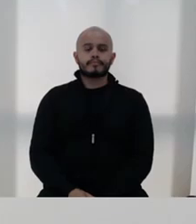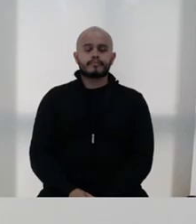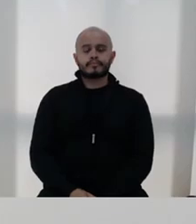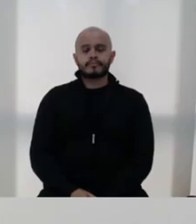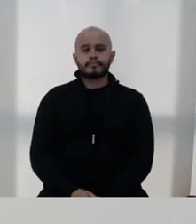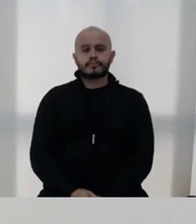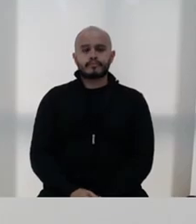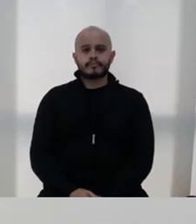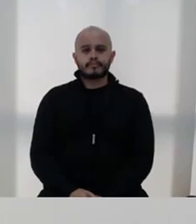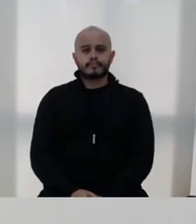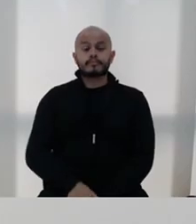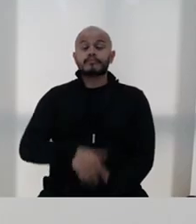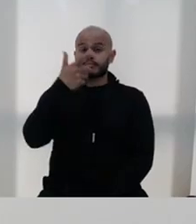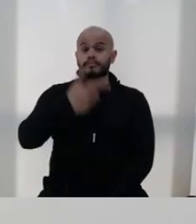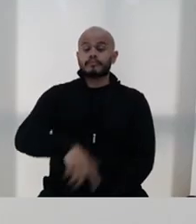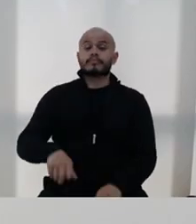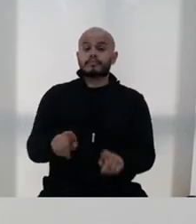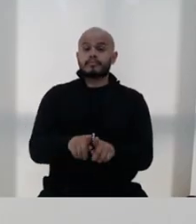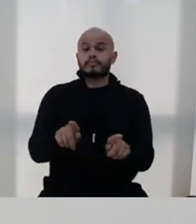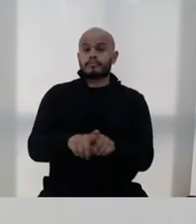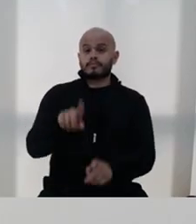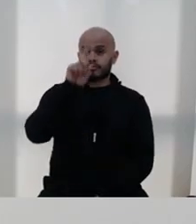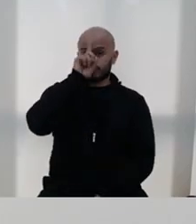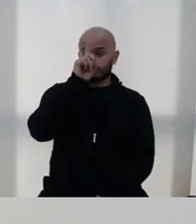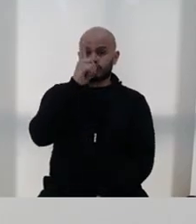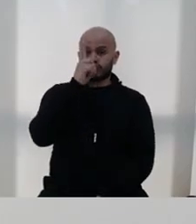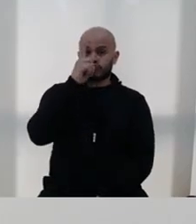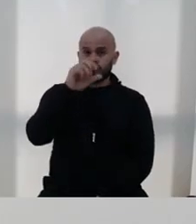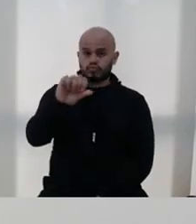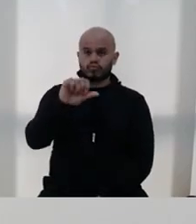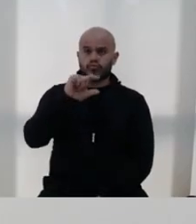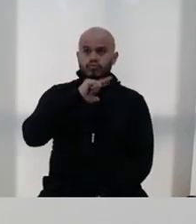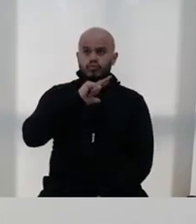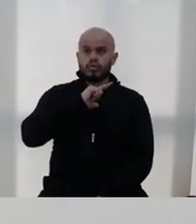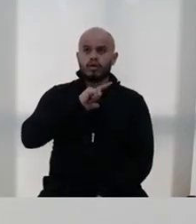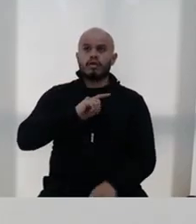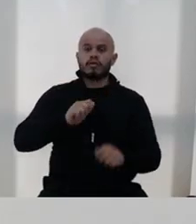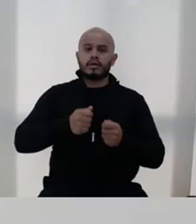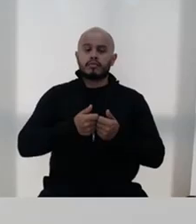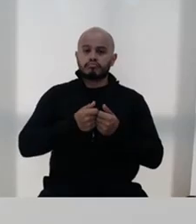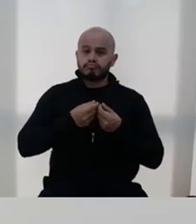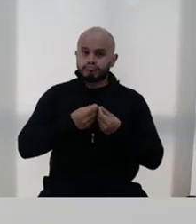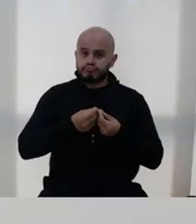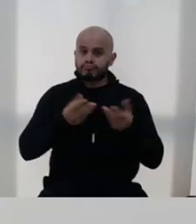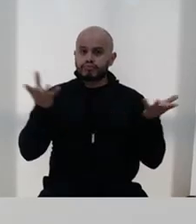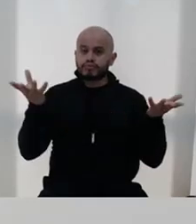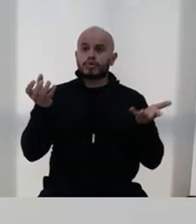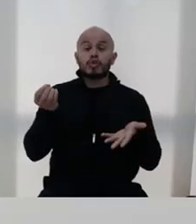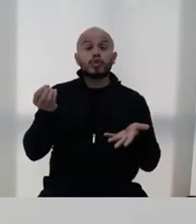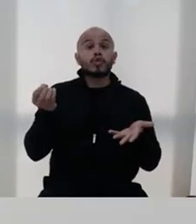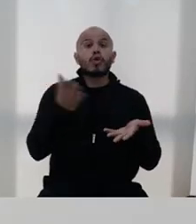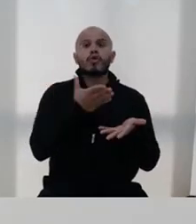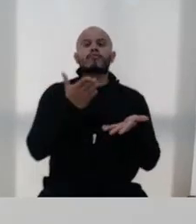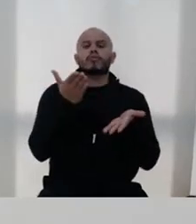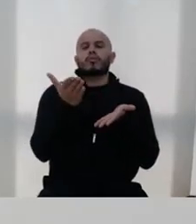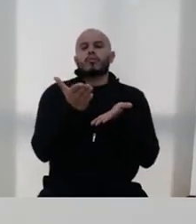nós tivemos ainda no dia 19 o lançamento, que foi bastante importante, da